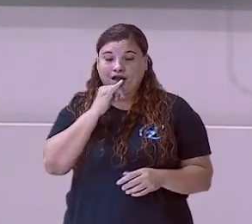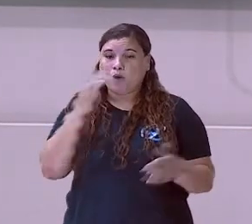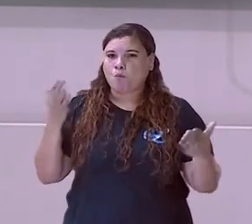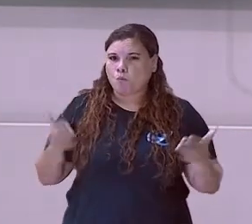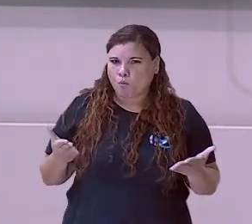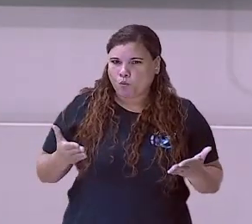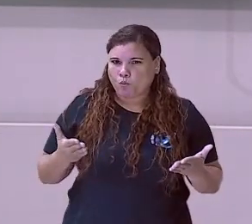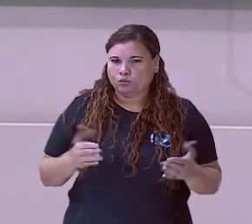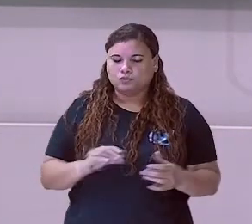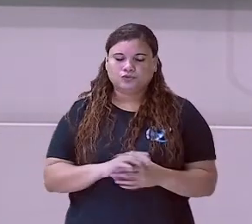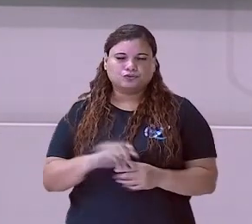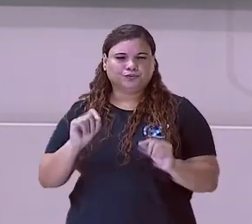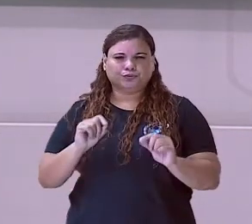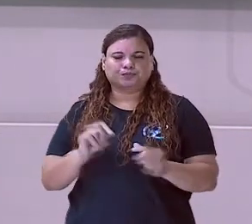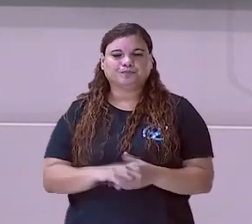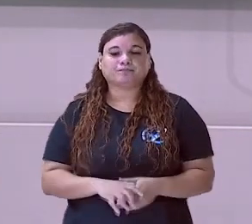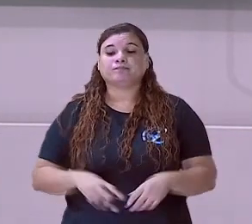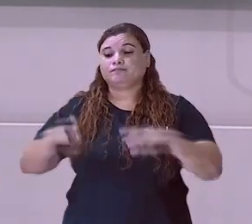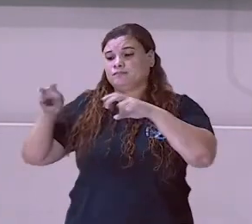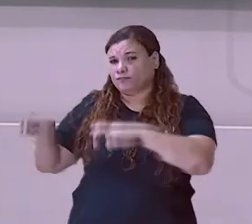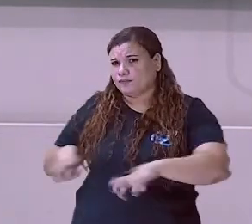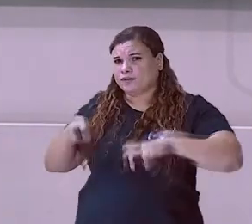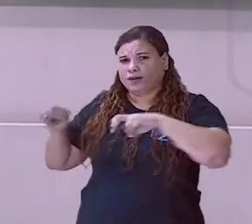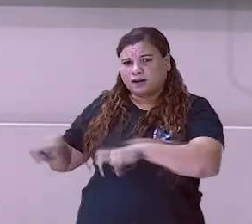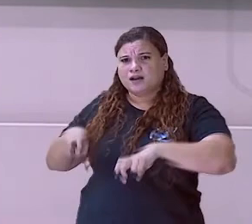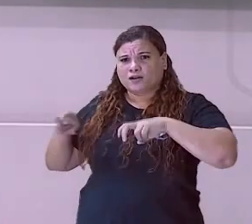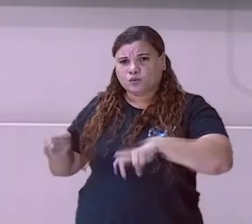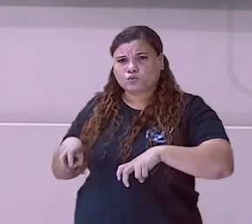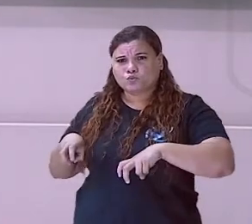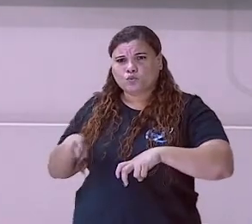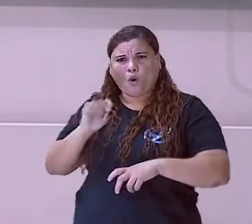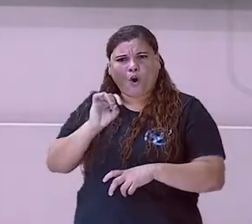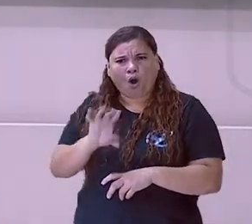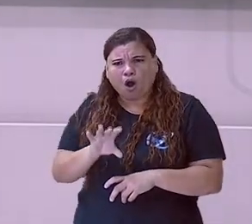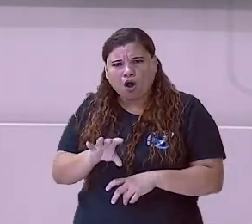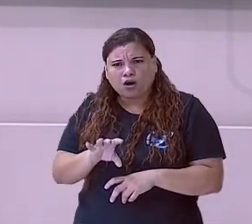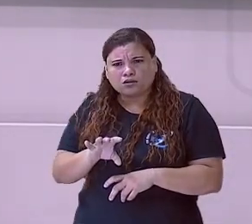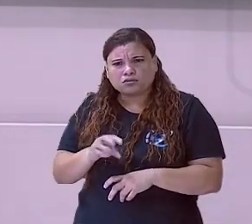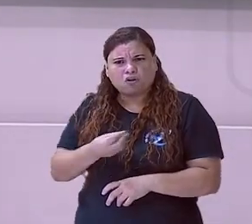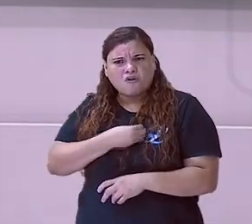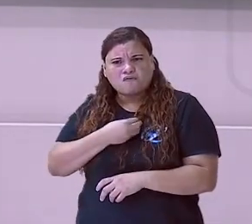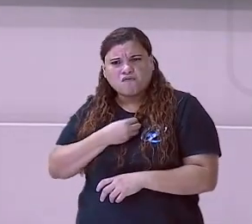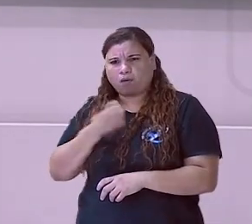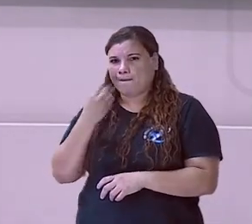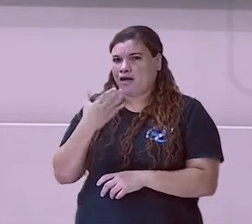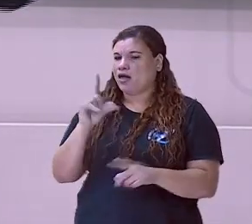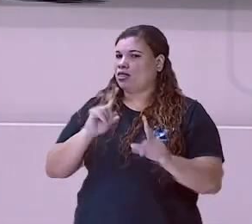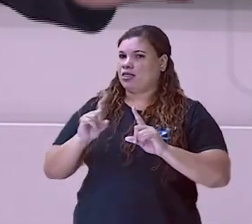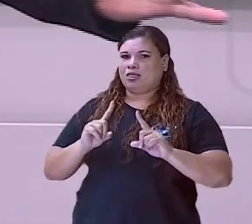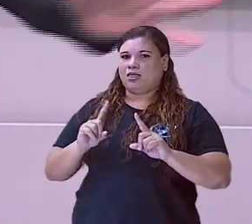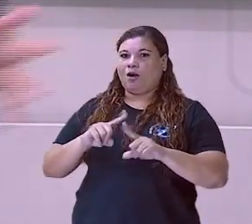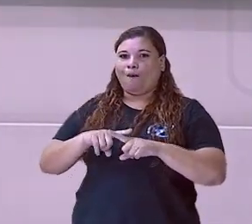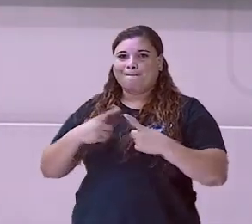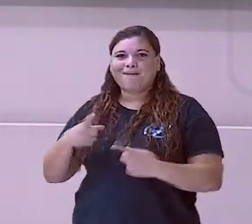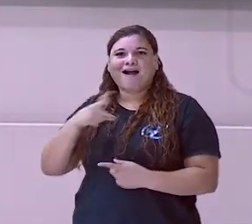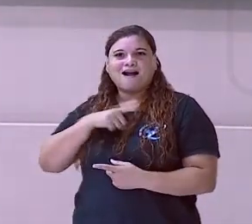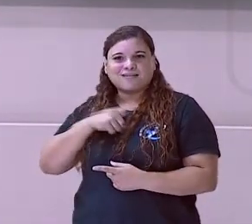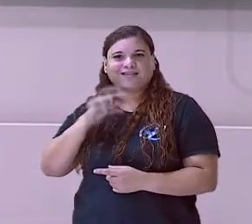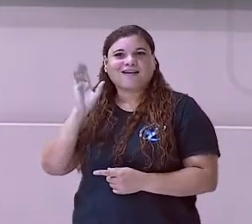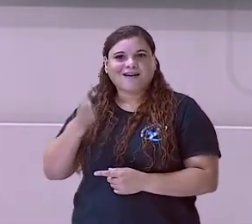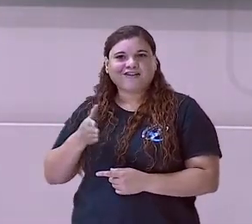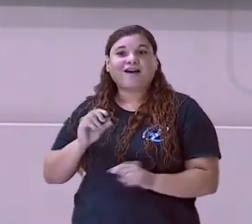mecanizada. Dentro da indústria, não precisa de ser humano para apertar parafuso. A máquina faz